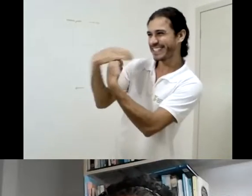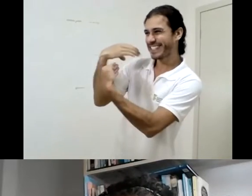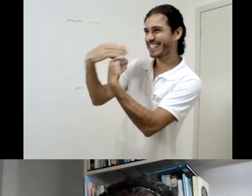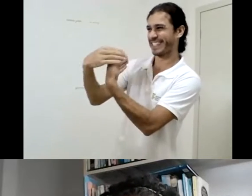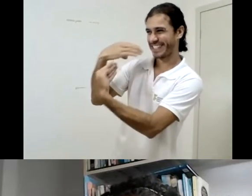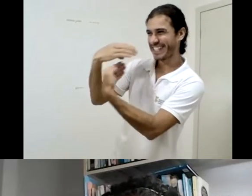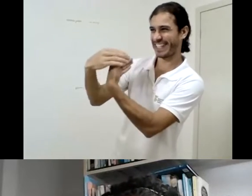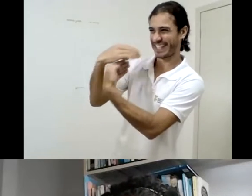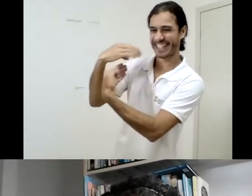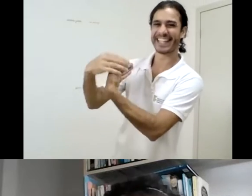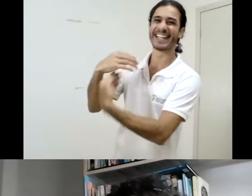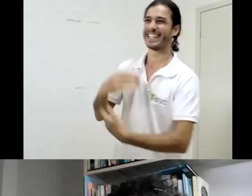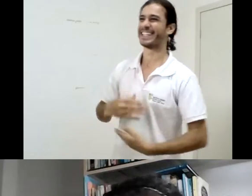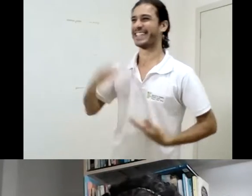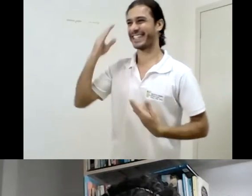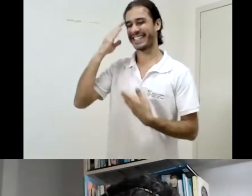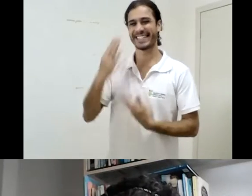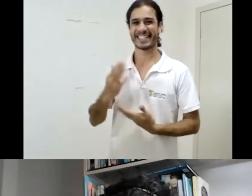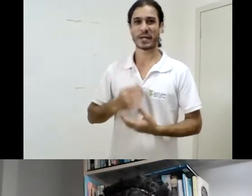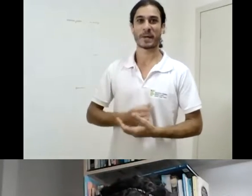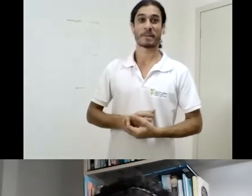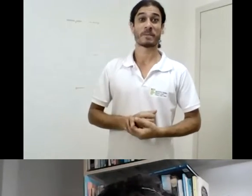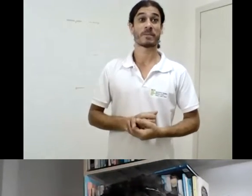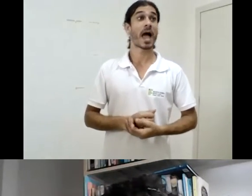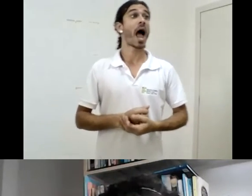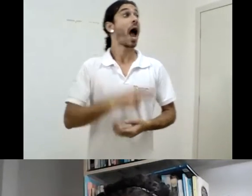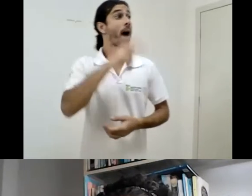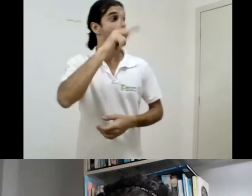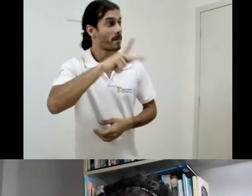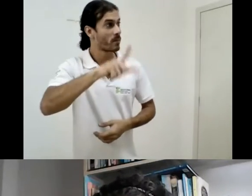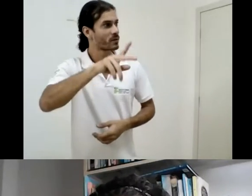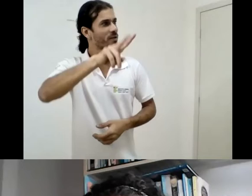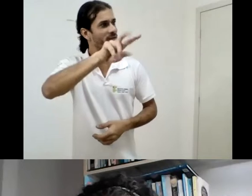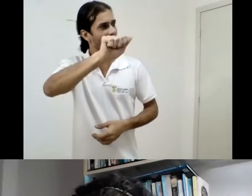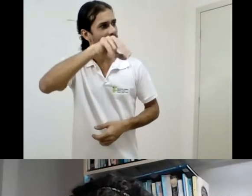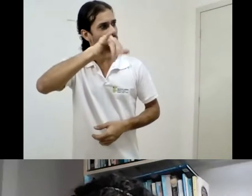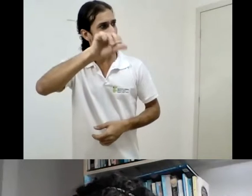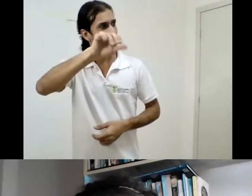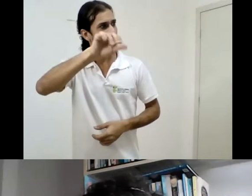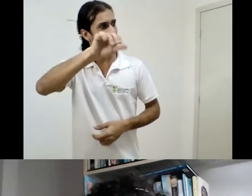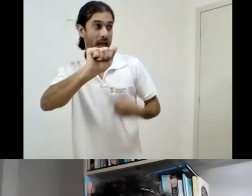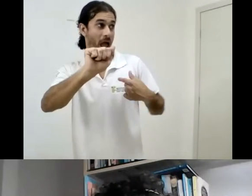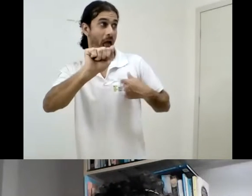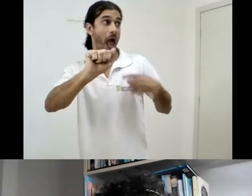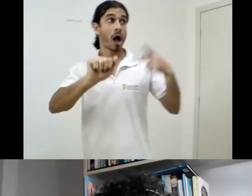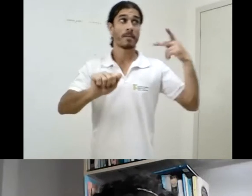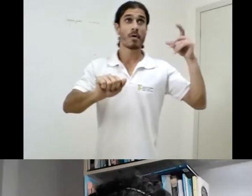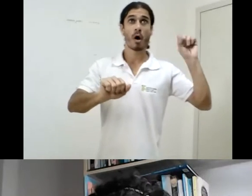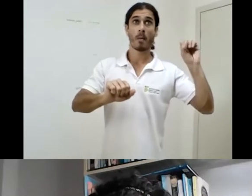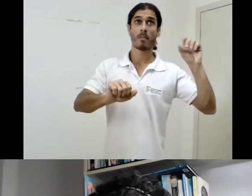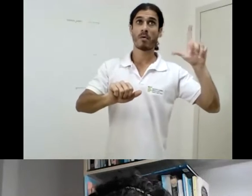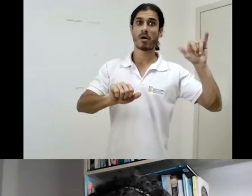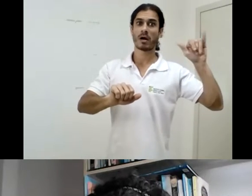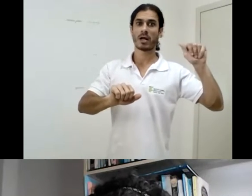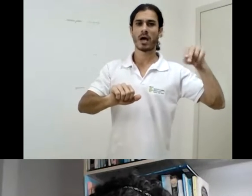Vânia Coliana, vou aproveitar aqui. Coliana! Teve uma aluna, a Hermelinda, que mandou uma pergunta aqui agora